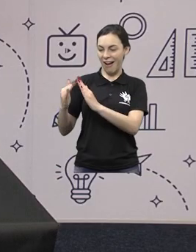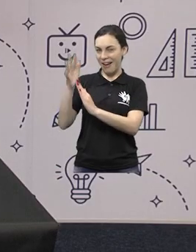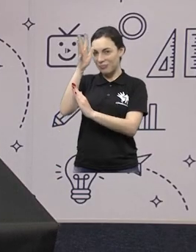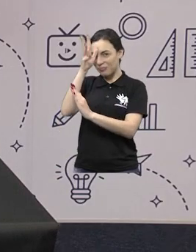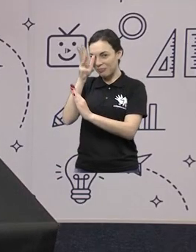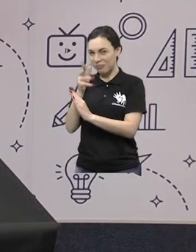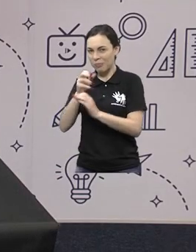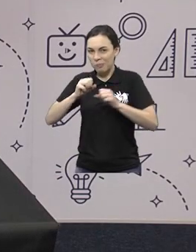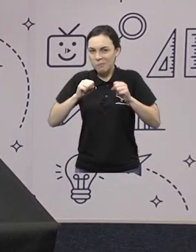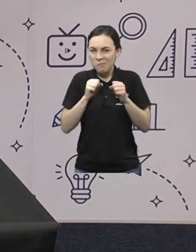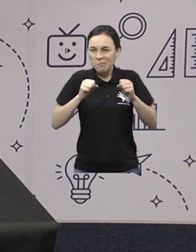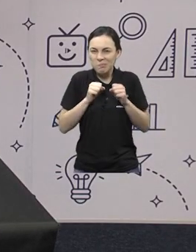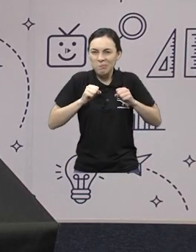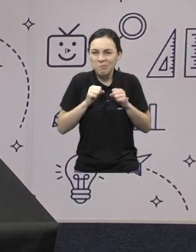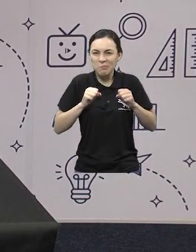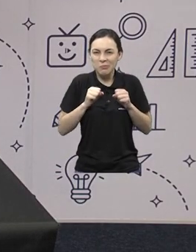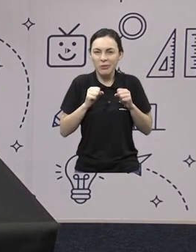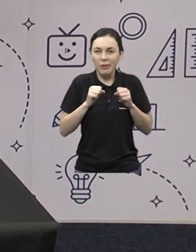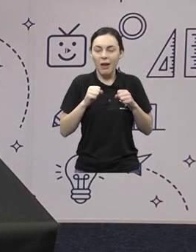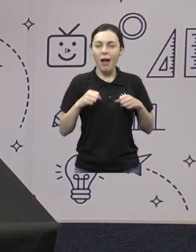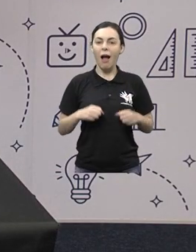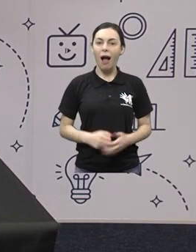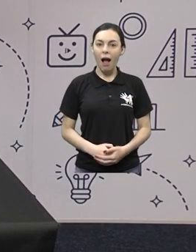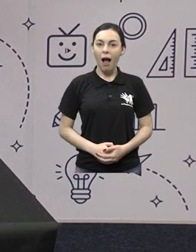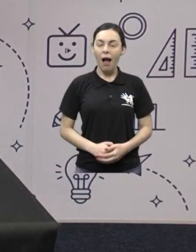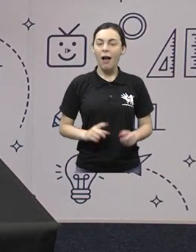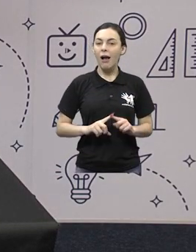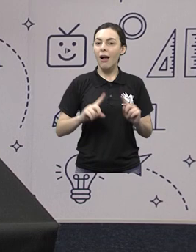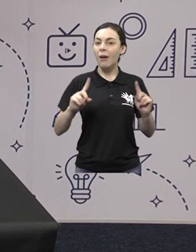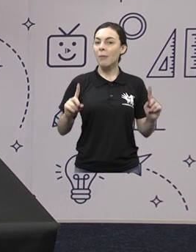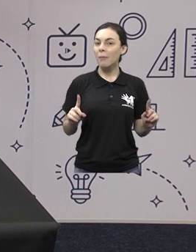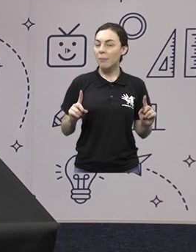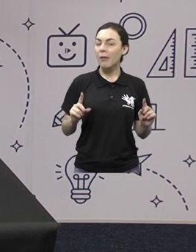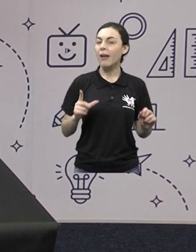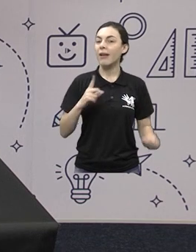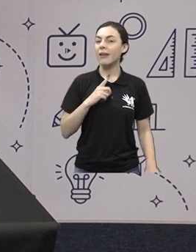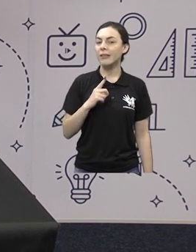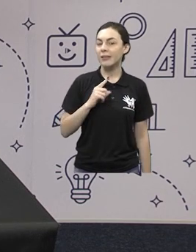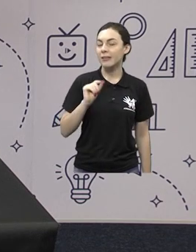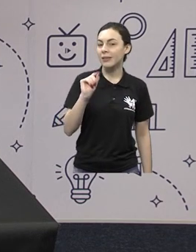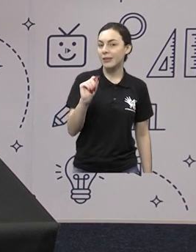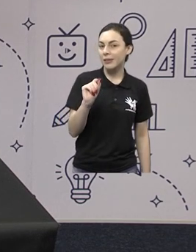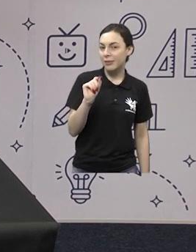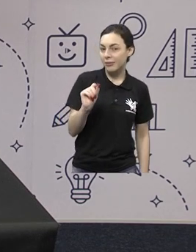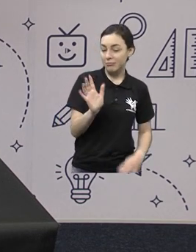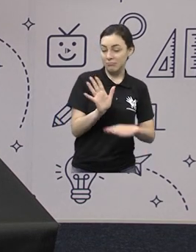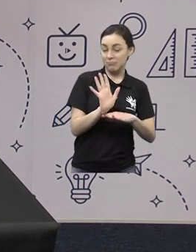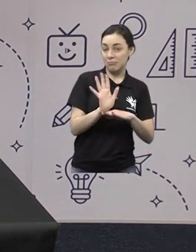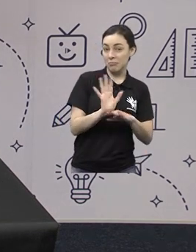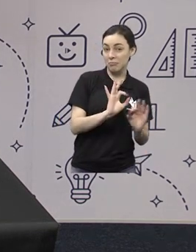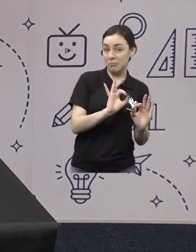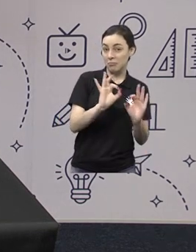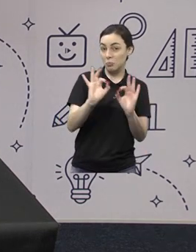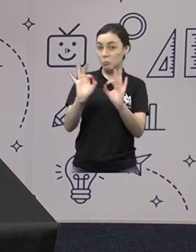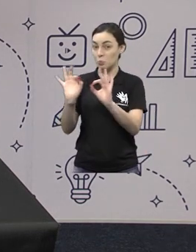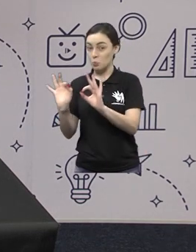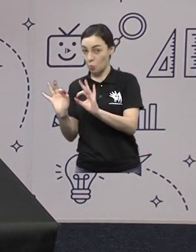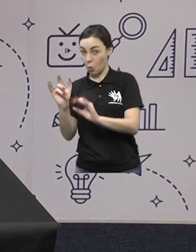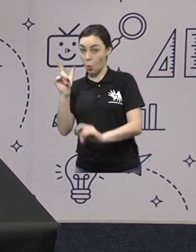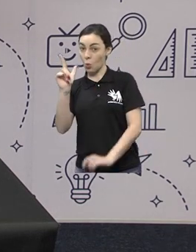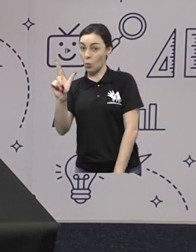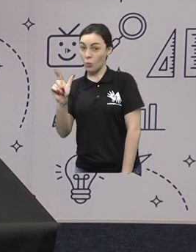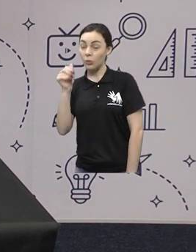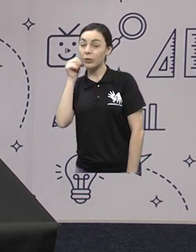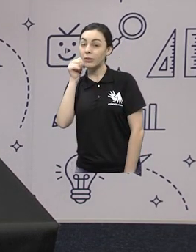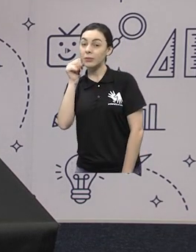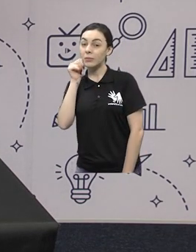do vizinho botou, não é? Mas vocês sabem que eu tenho para vocês mais um vídeo.